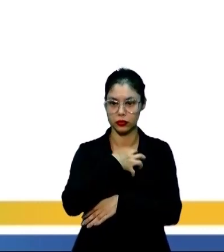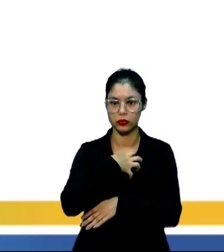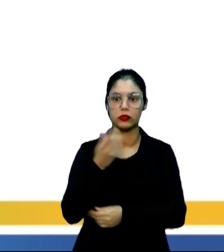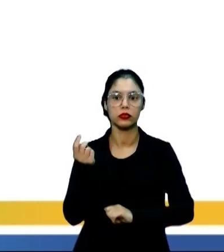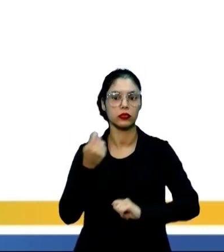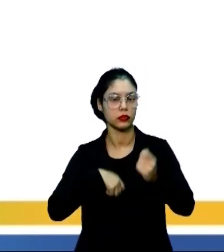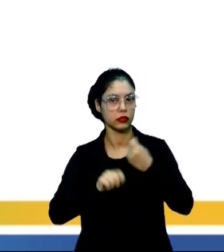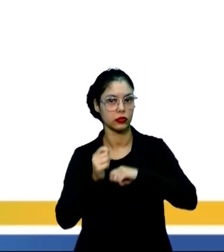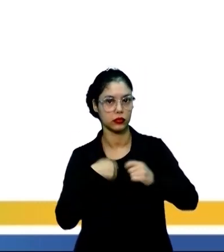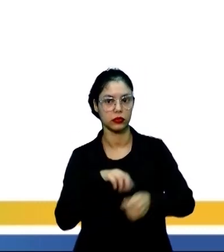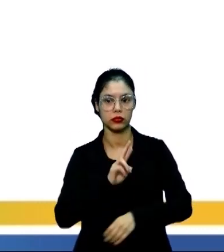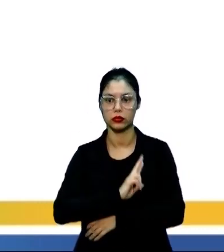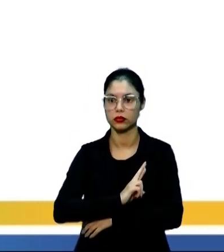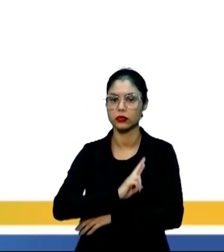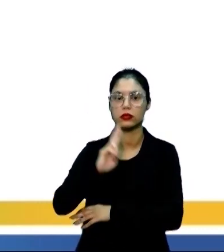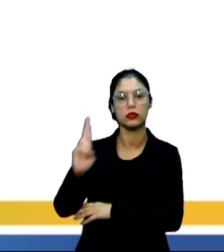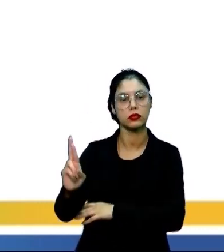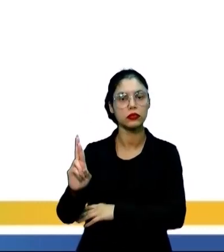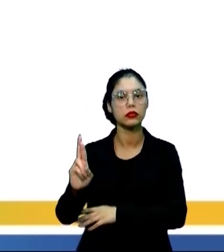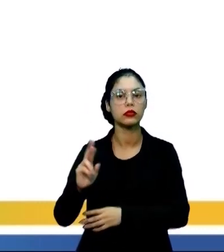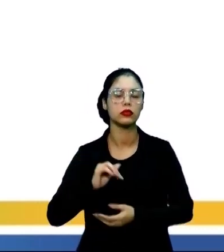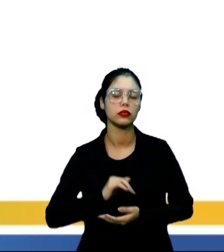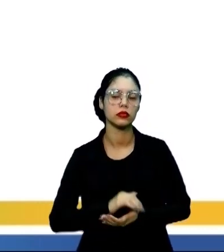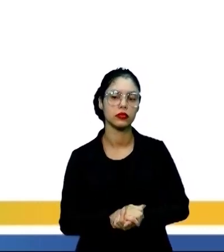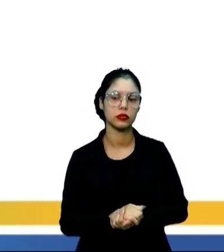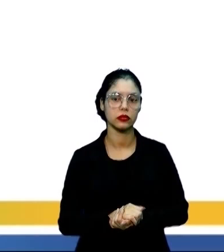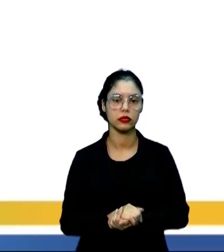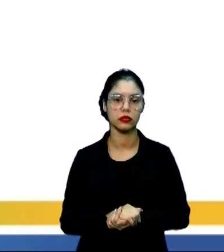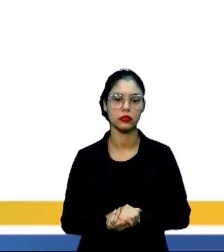no momento em que a economia